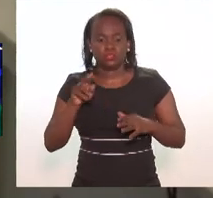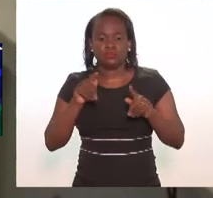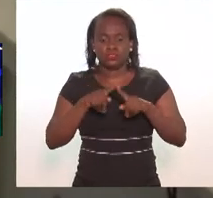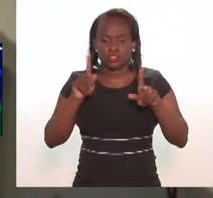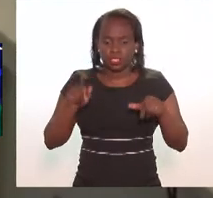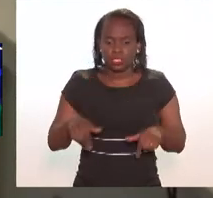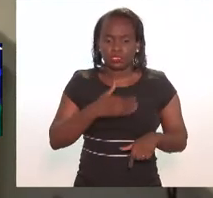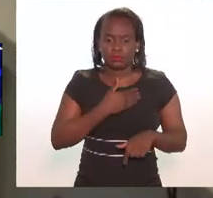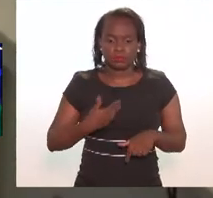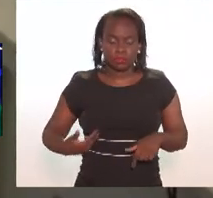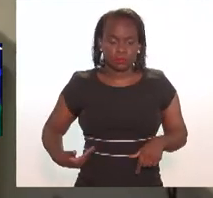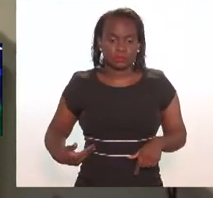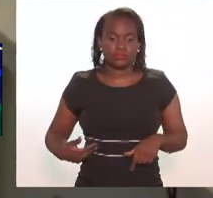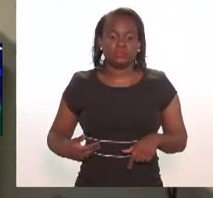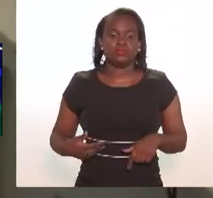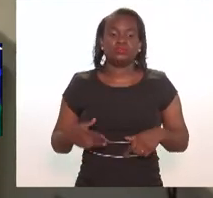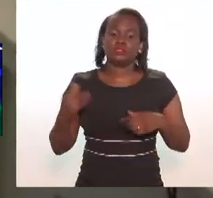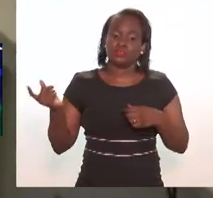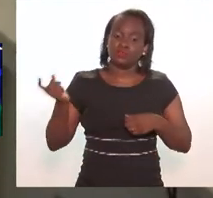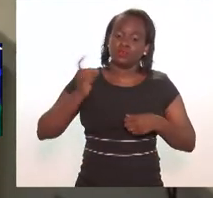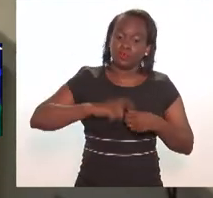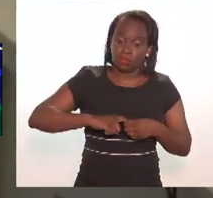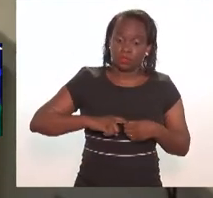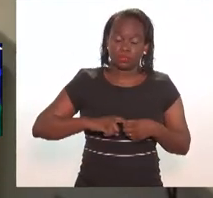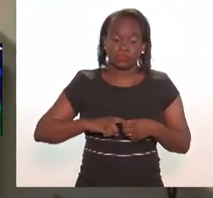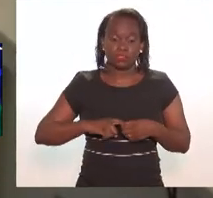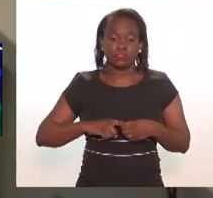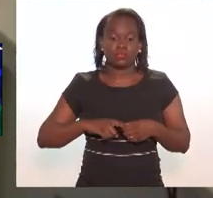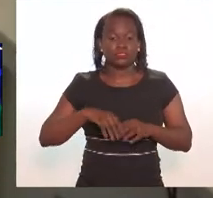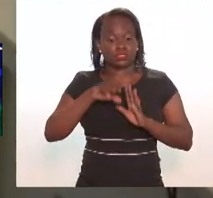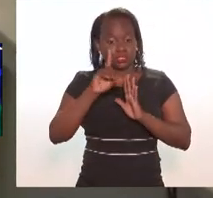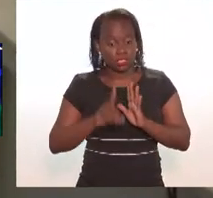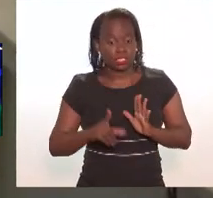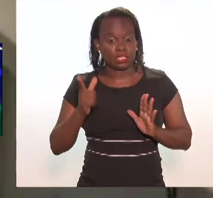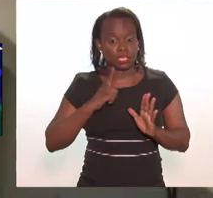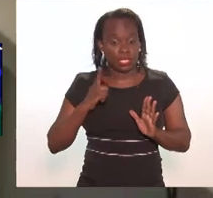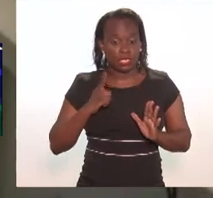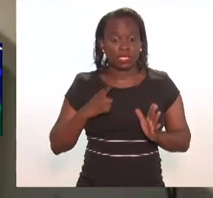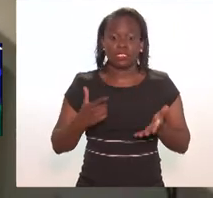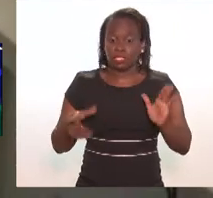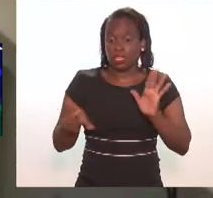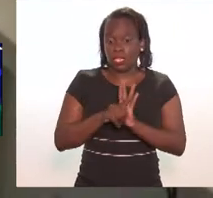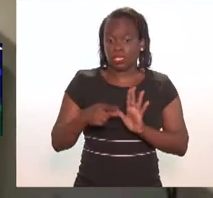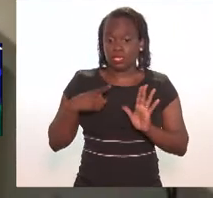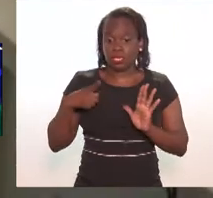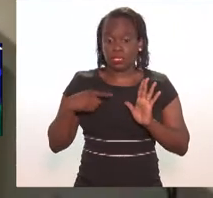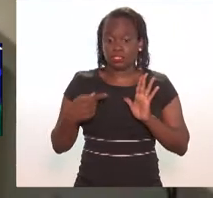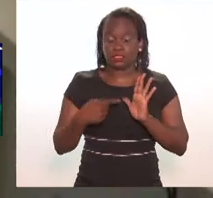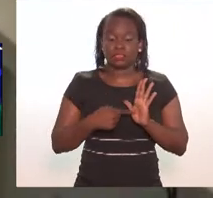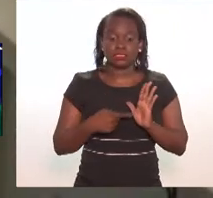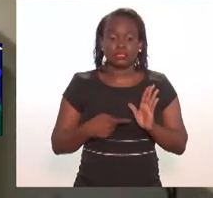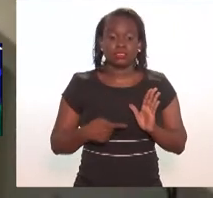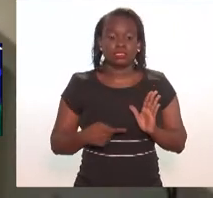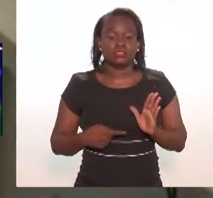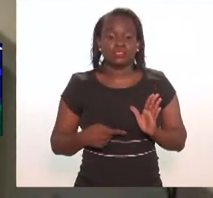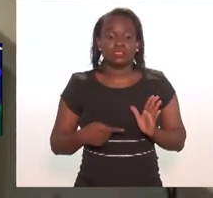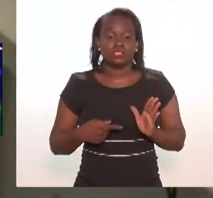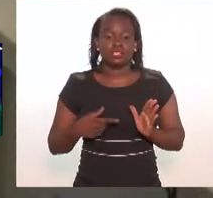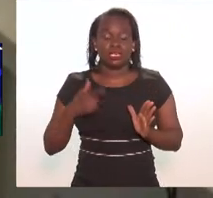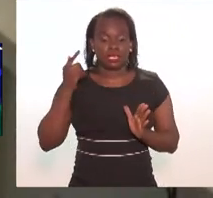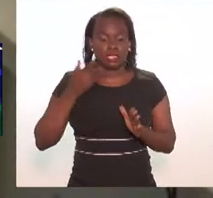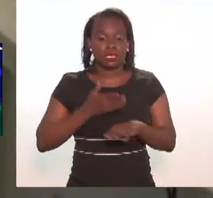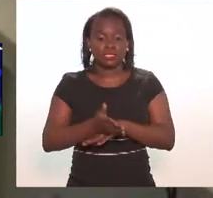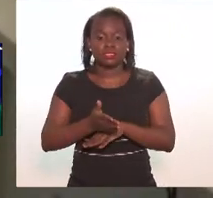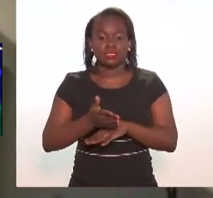funcionários públicos que voltem o direito que eles têm por lei a